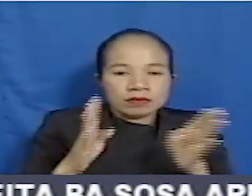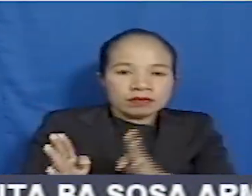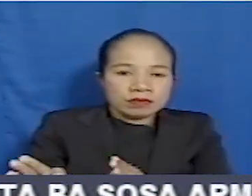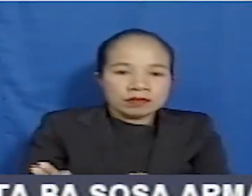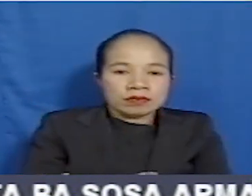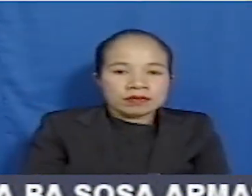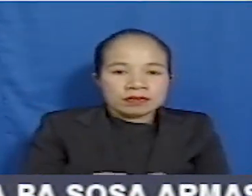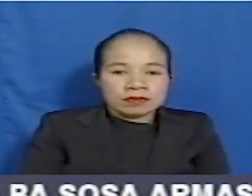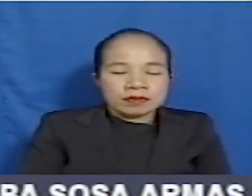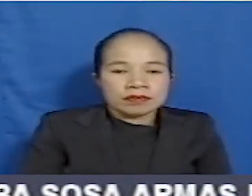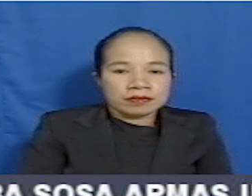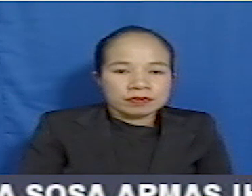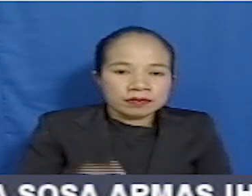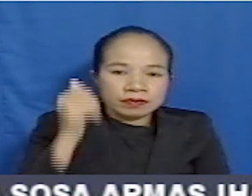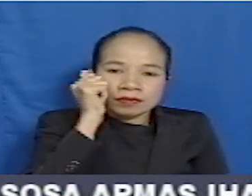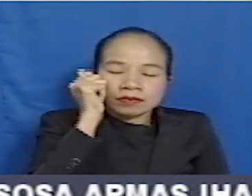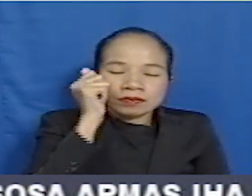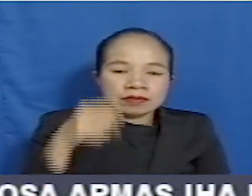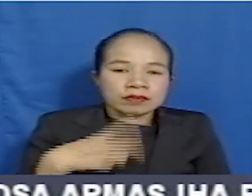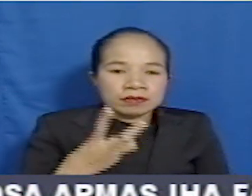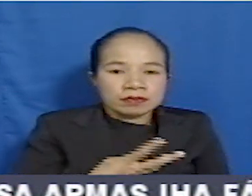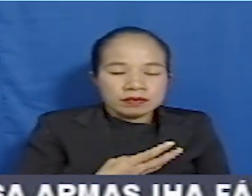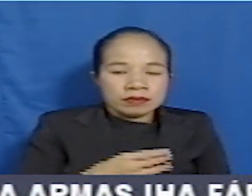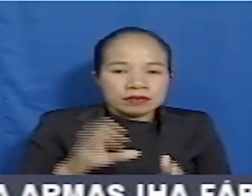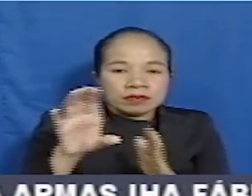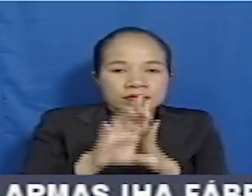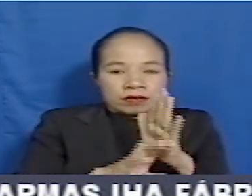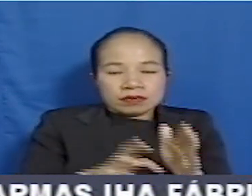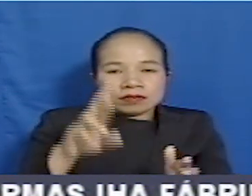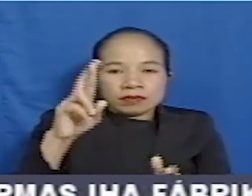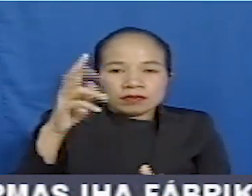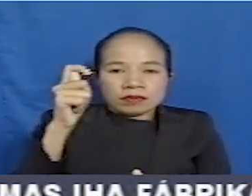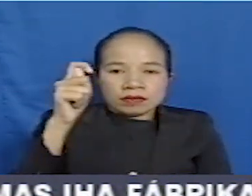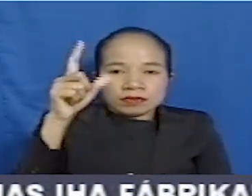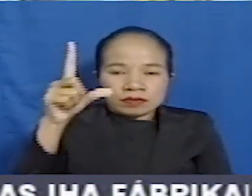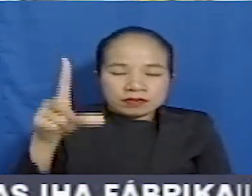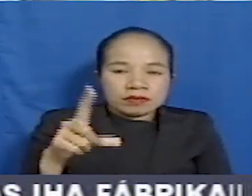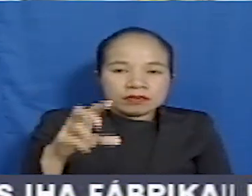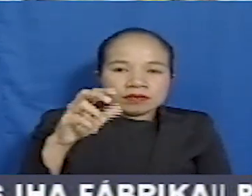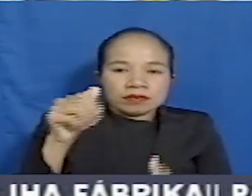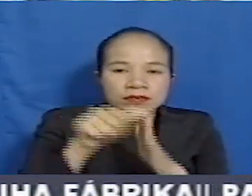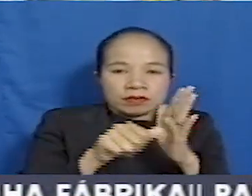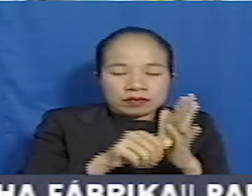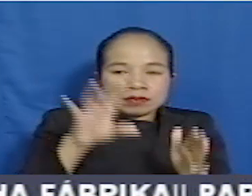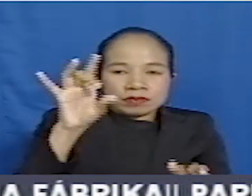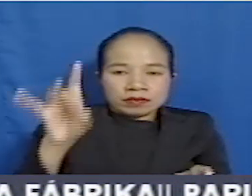processo ba adesão ASEAN. Itane a Constituição da República, artigo 8,